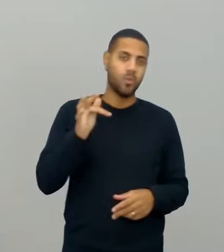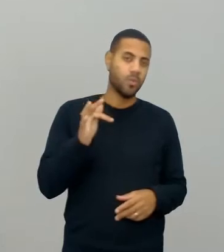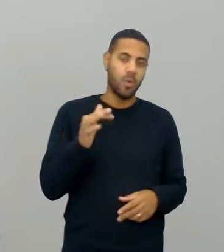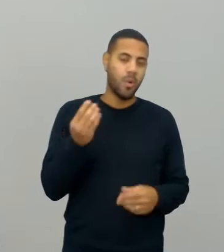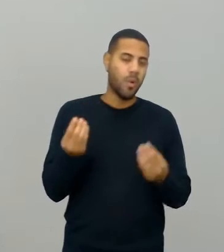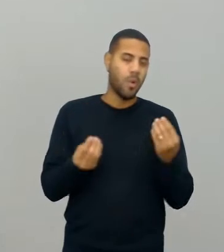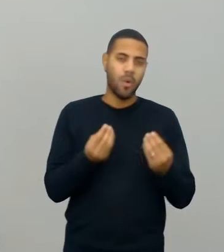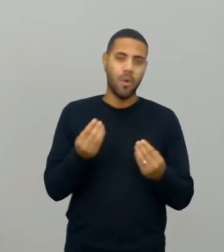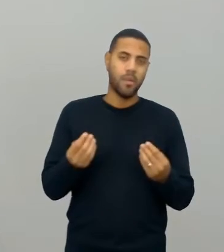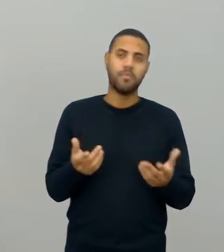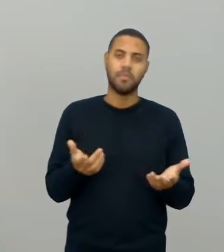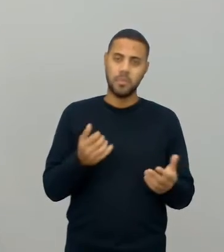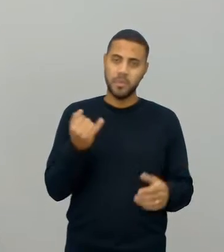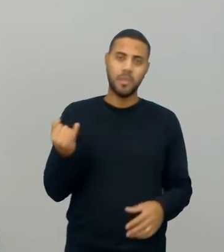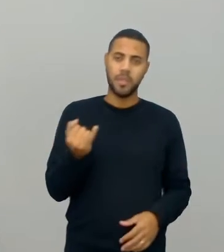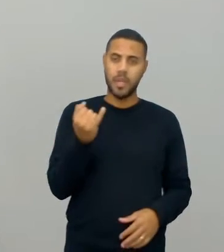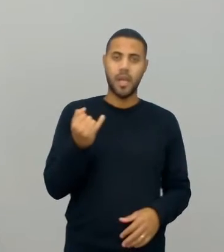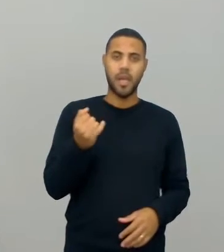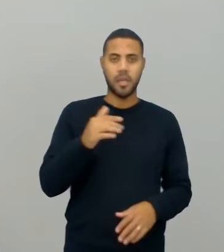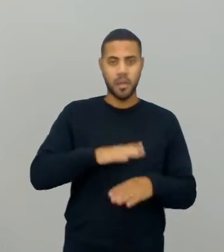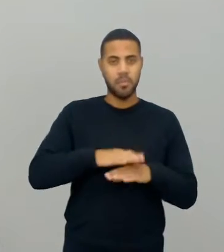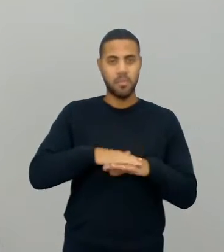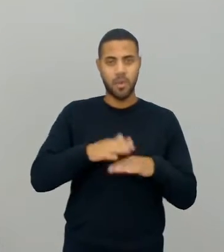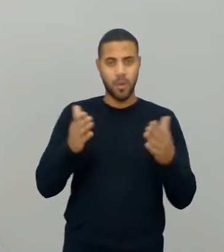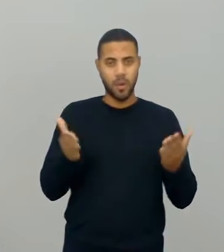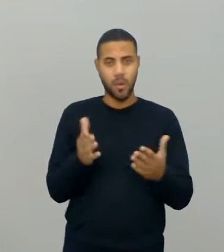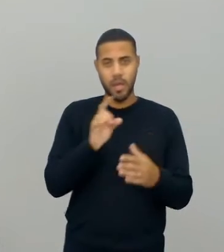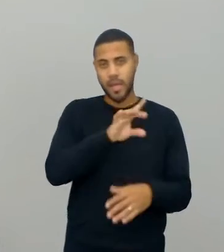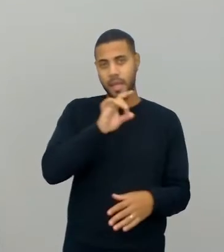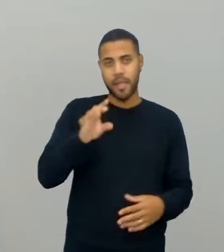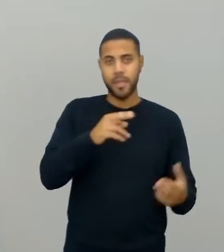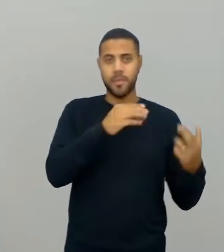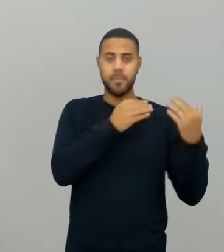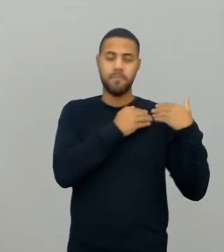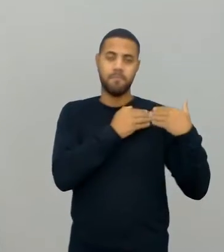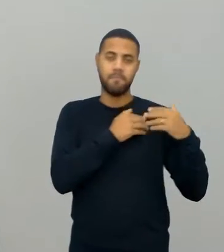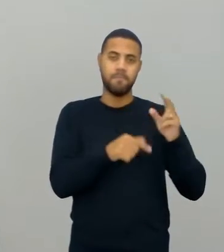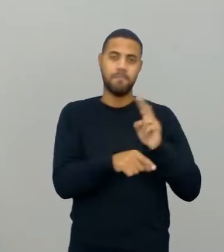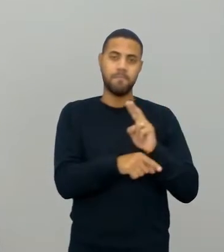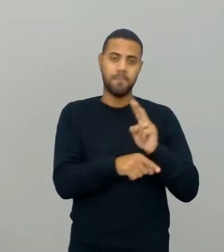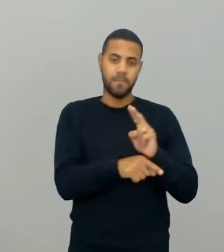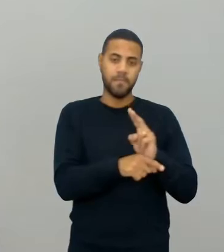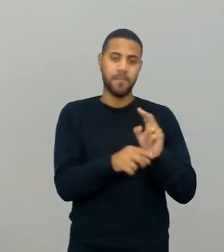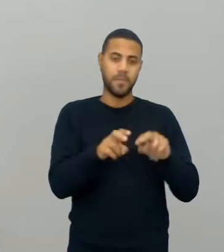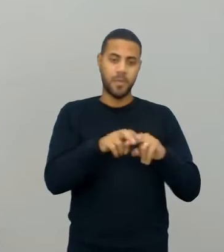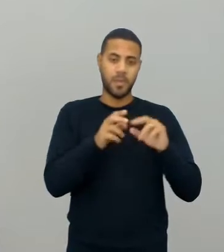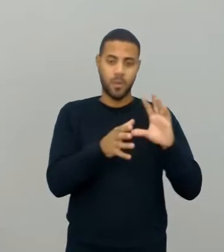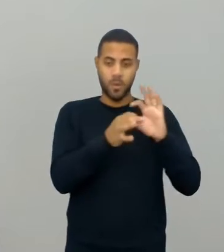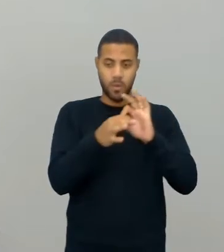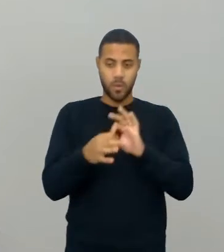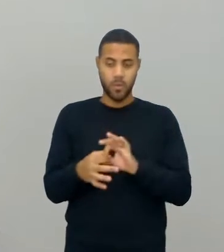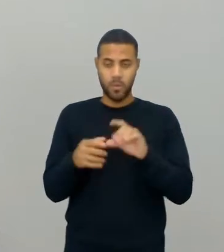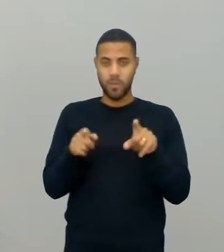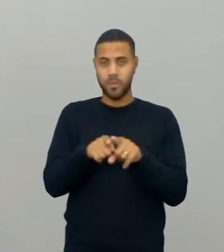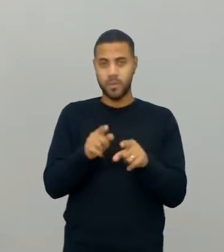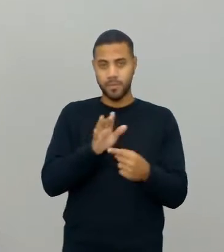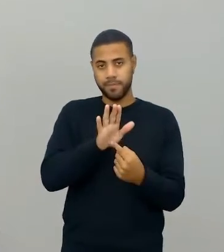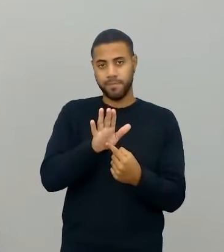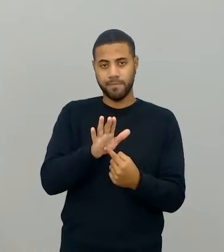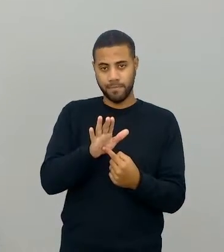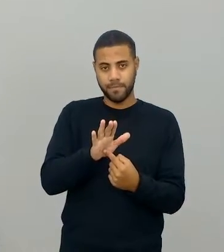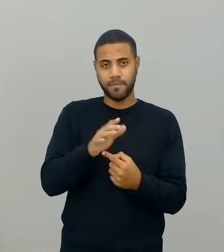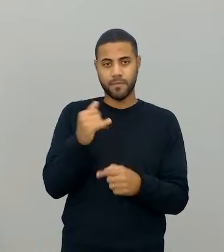é importante, por isso mesmo que dentro desse contexto, os hábitos sustentáveis se tornam